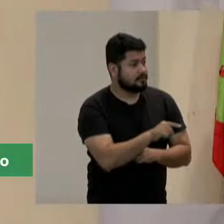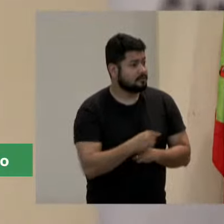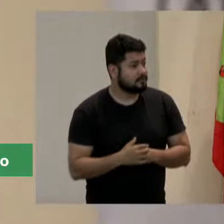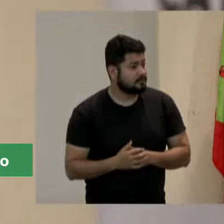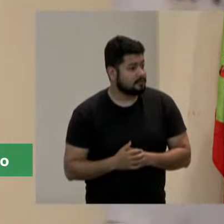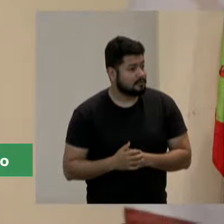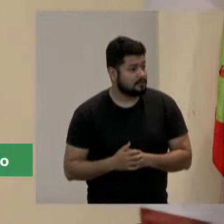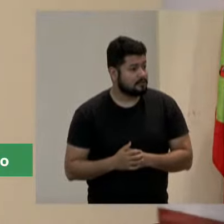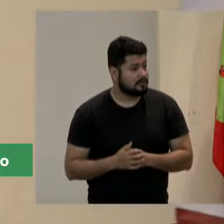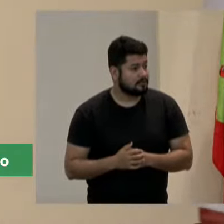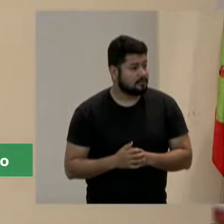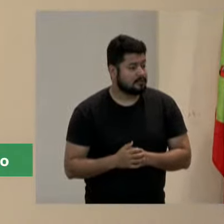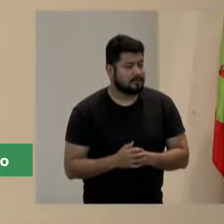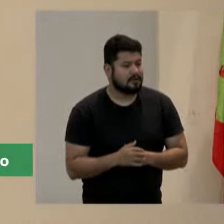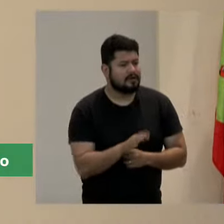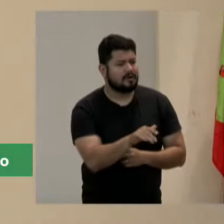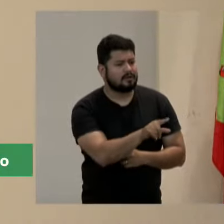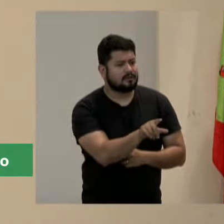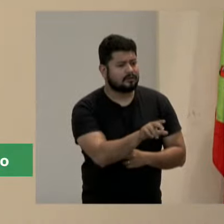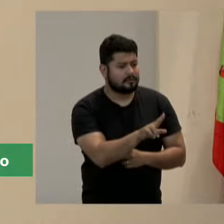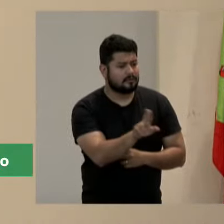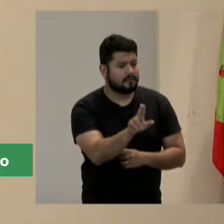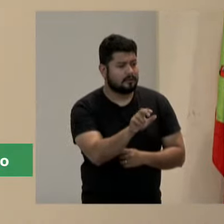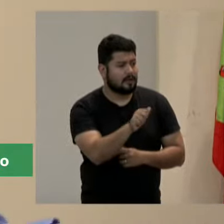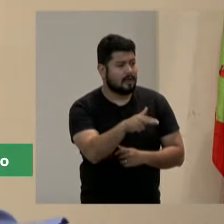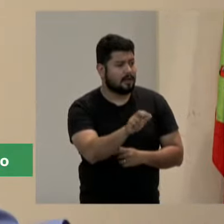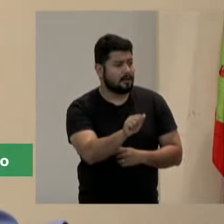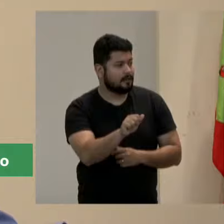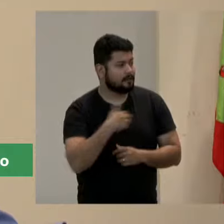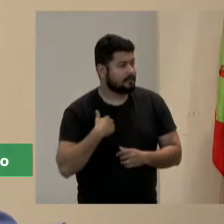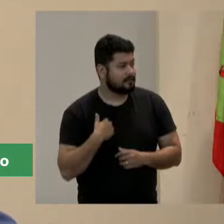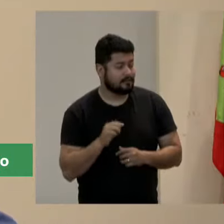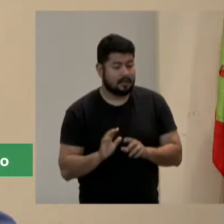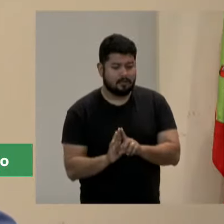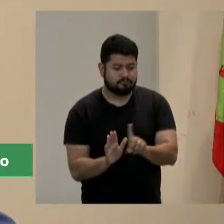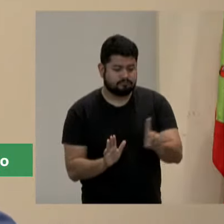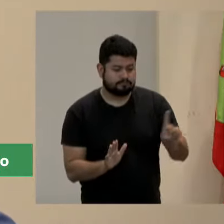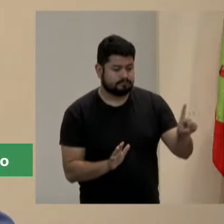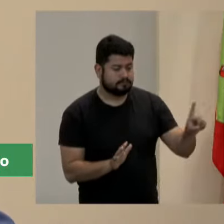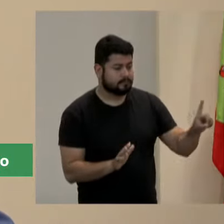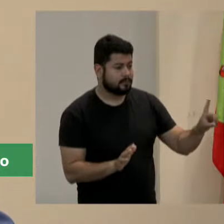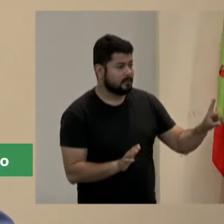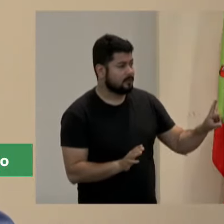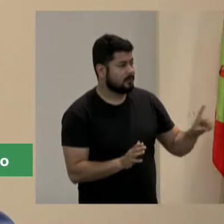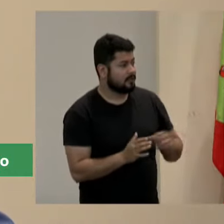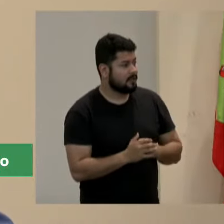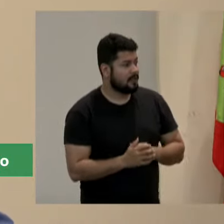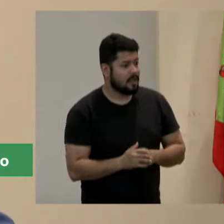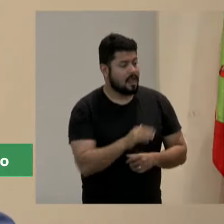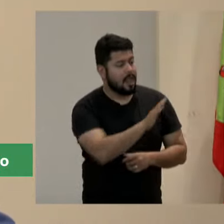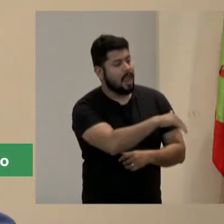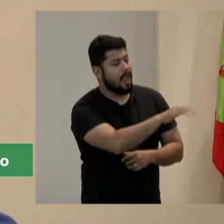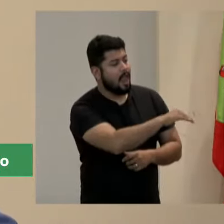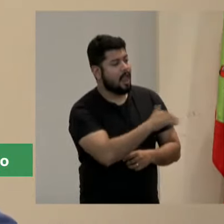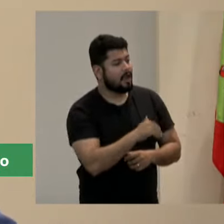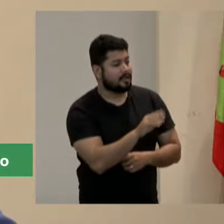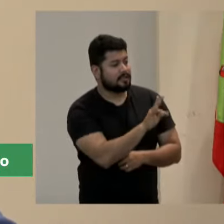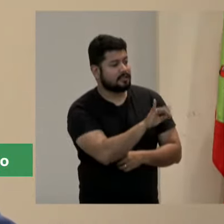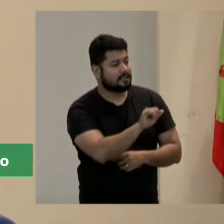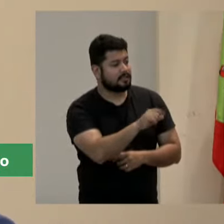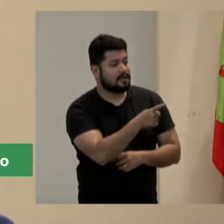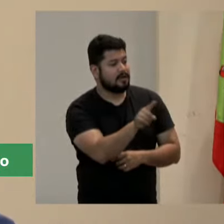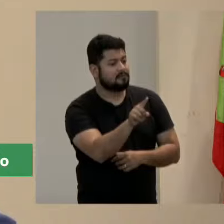assim? Ana, quando eu estava saindo, Ana, eu virei as costas, você vai falar bem assim, fala assim, ei, Tião,